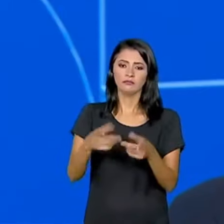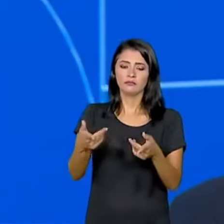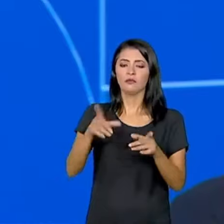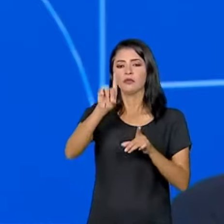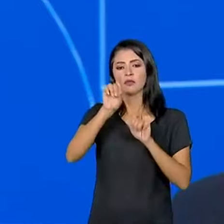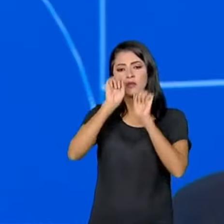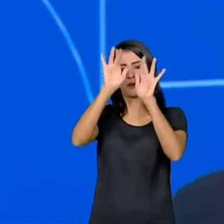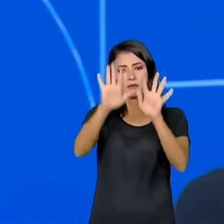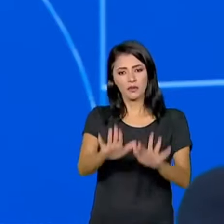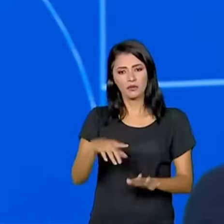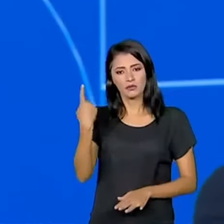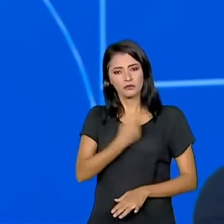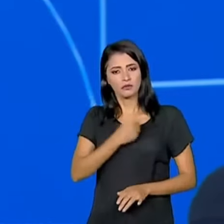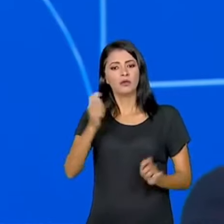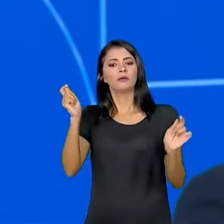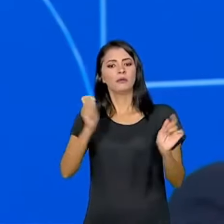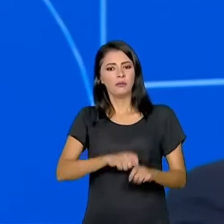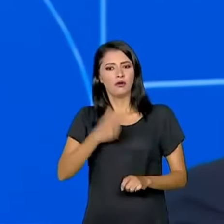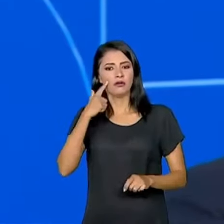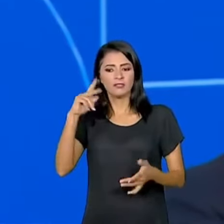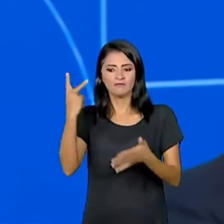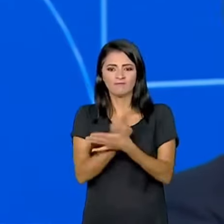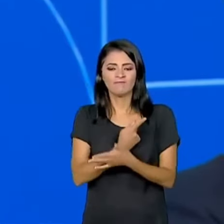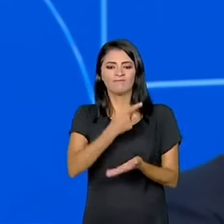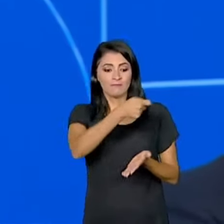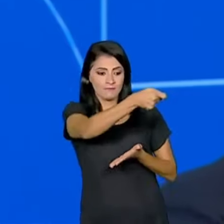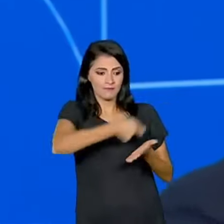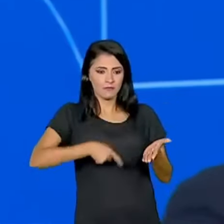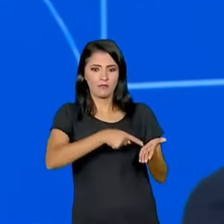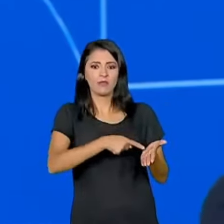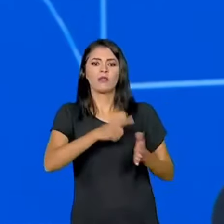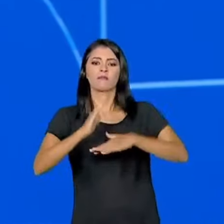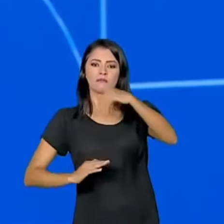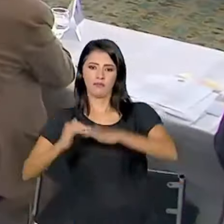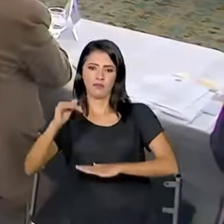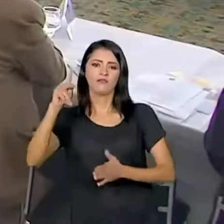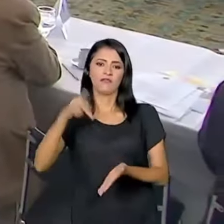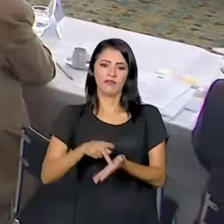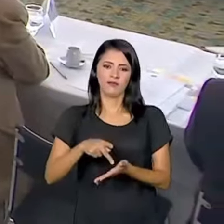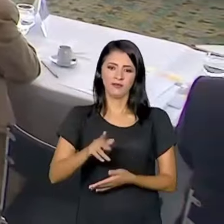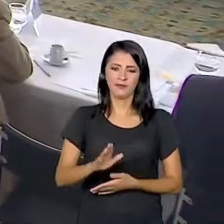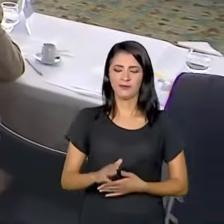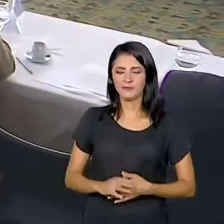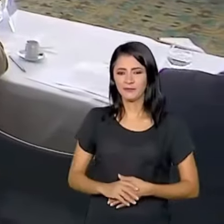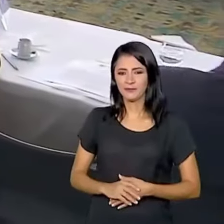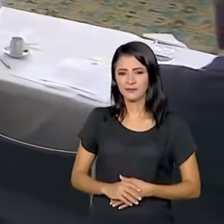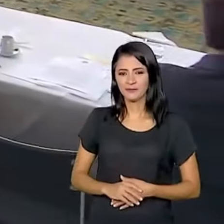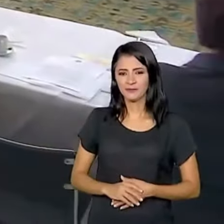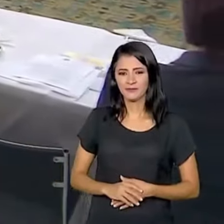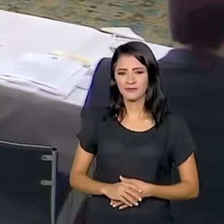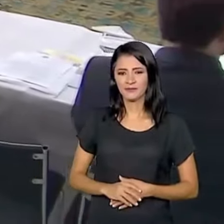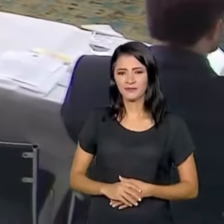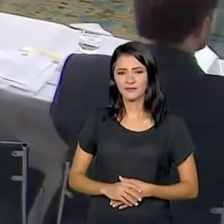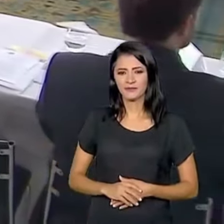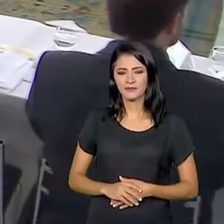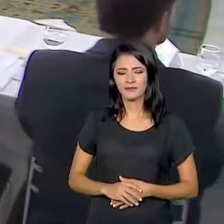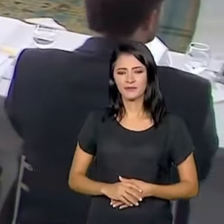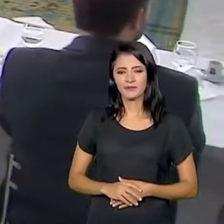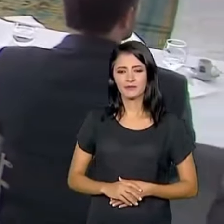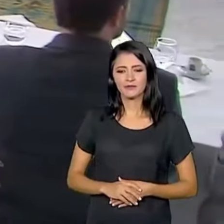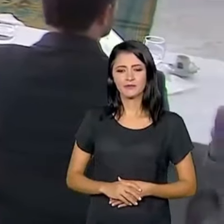de qualidade e fortalecer a presença qualificada do Brasil no mercado global. Reportagem de